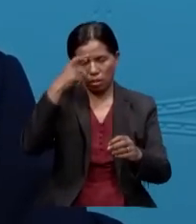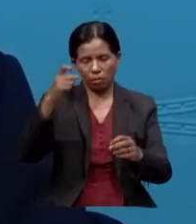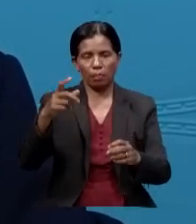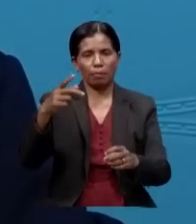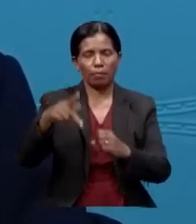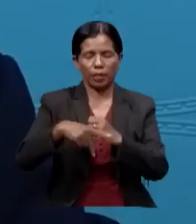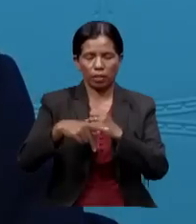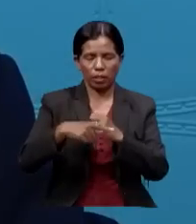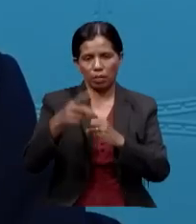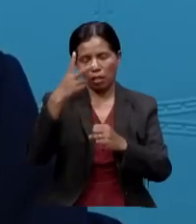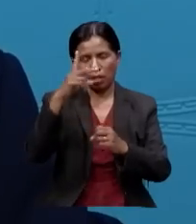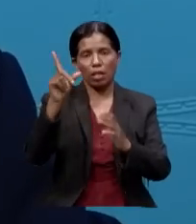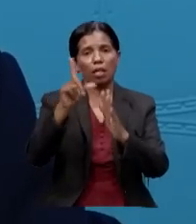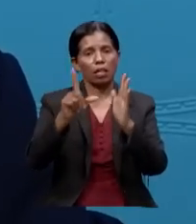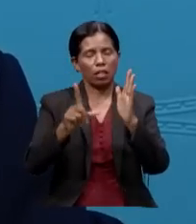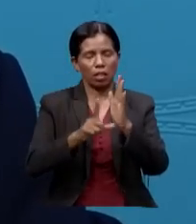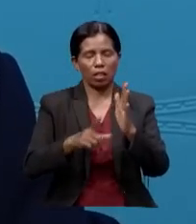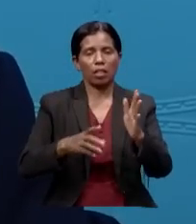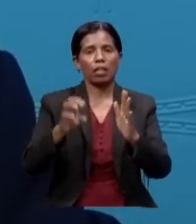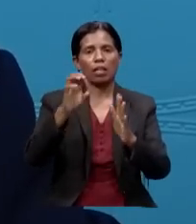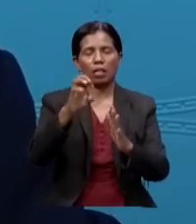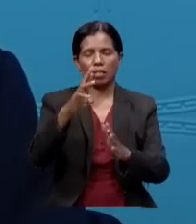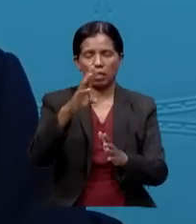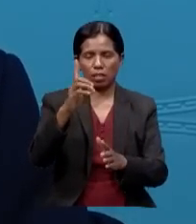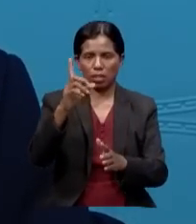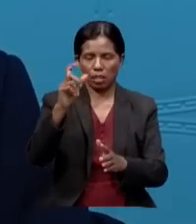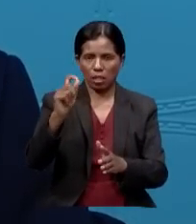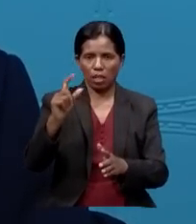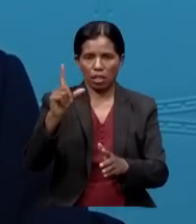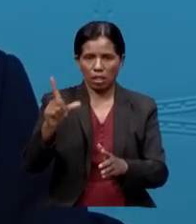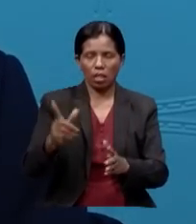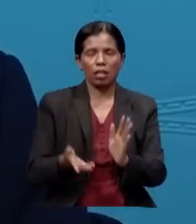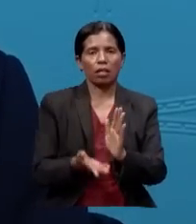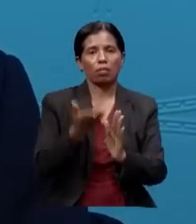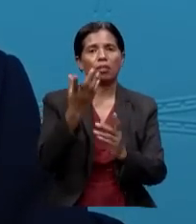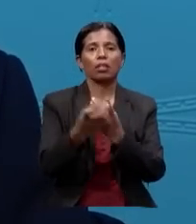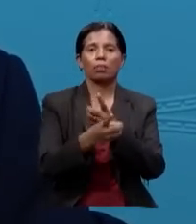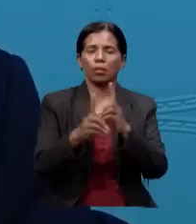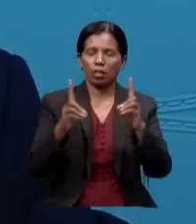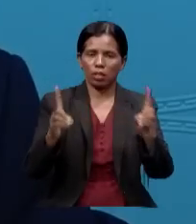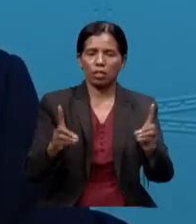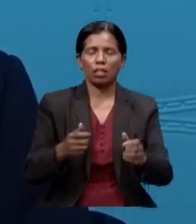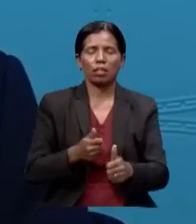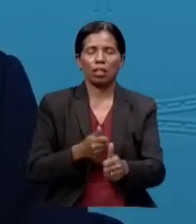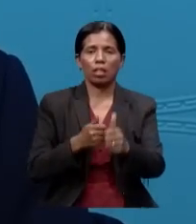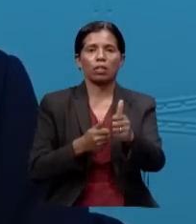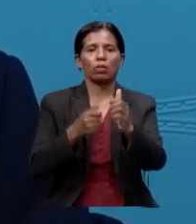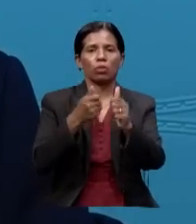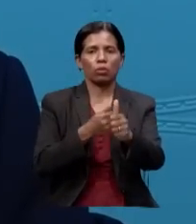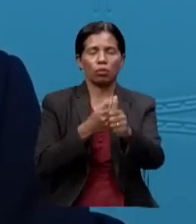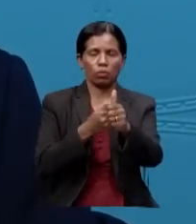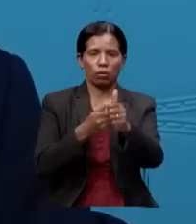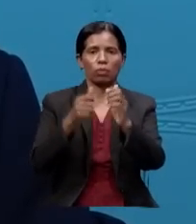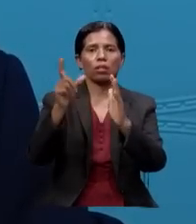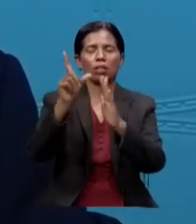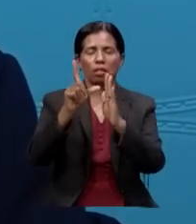as princípio Estado, direito democrático, cada democracia tem que lau, tuir, ninha regras, não